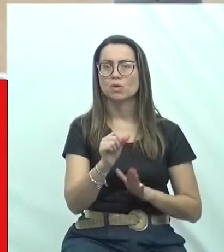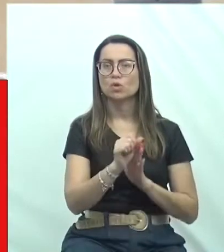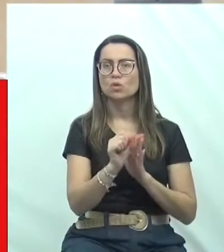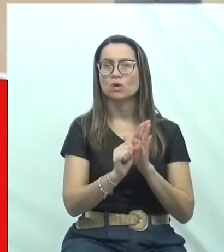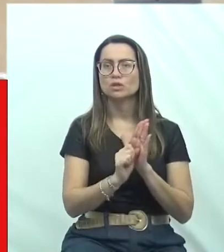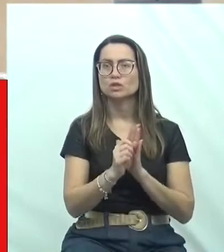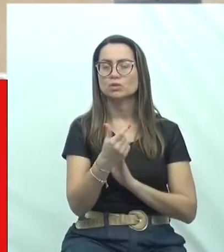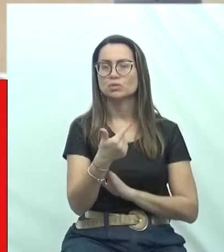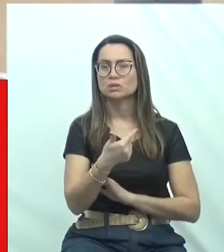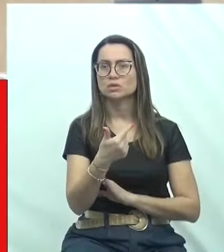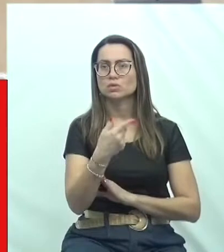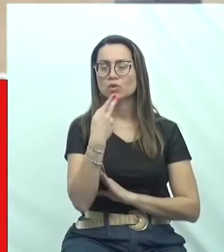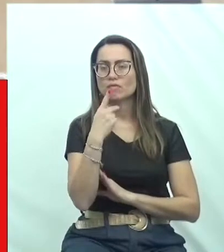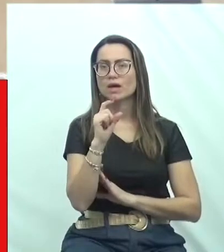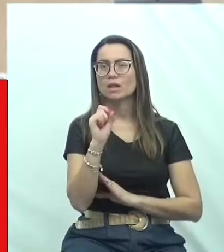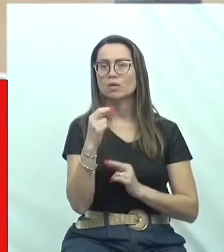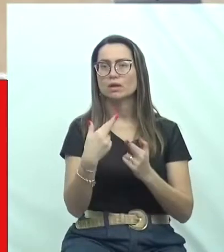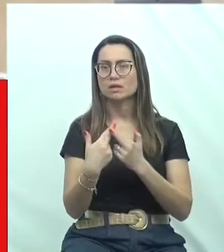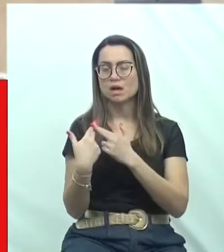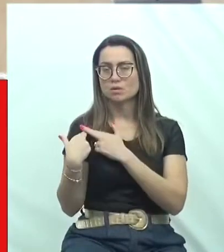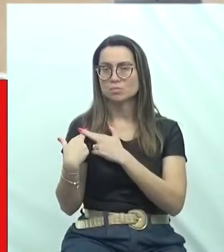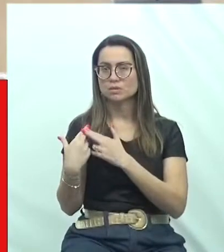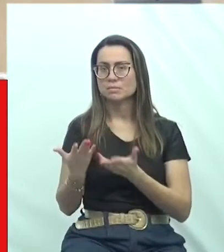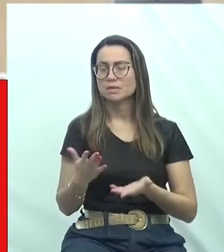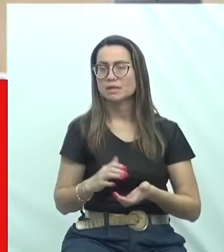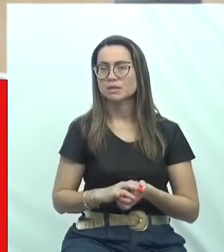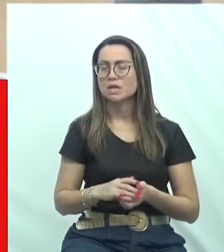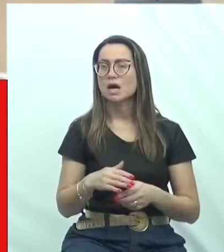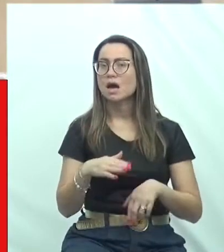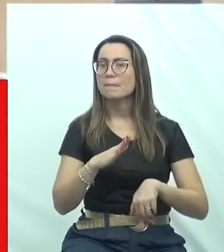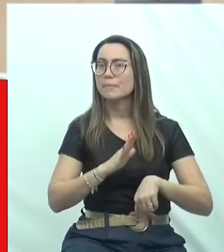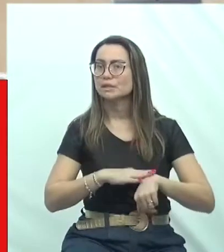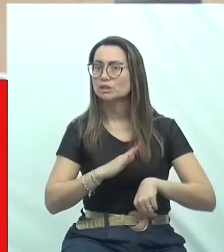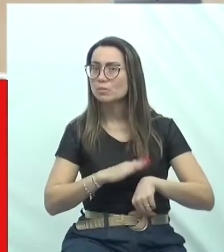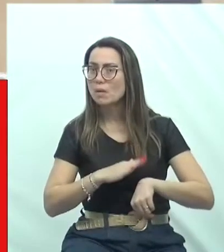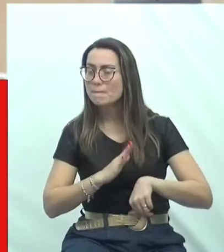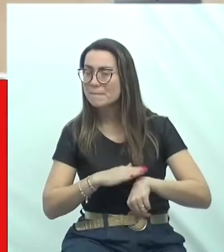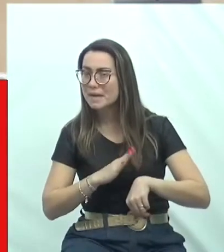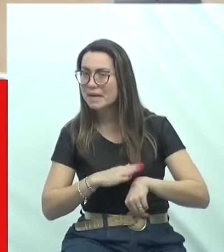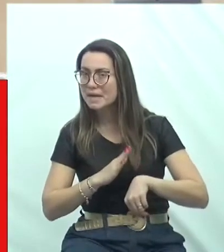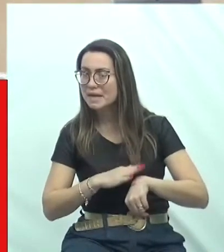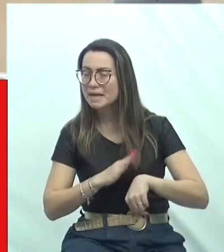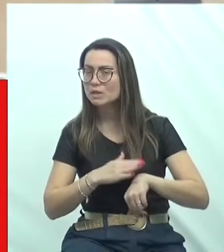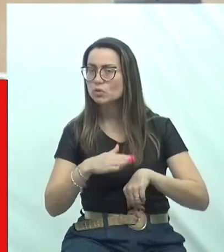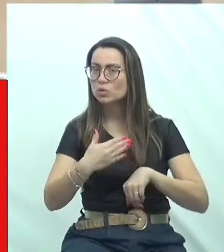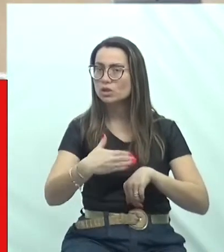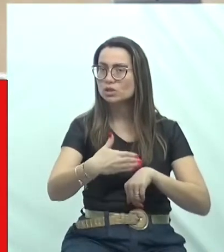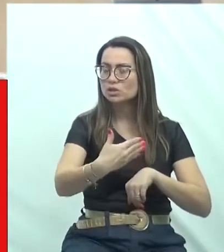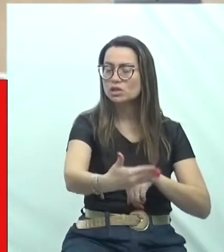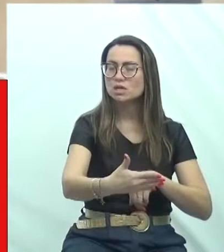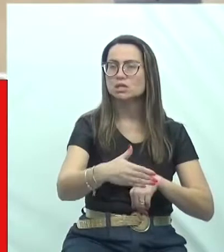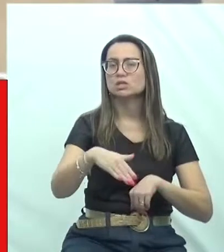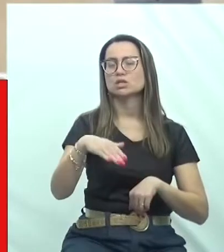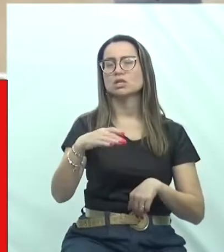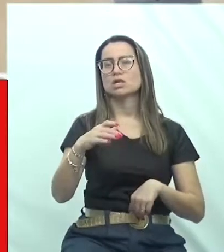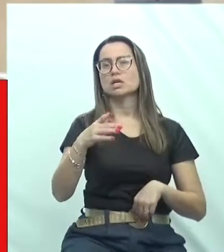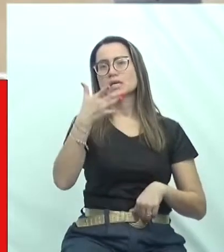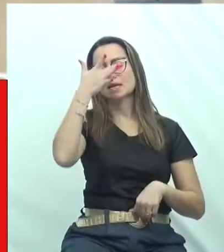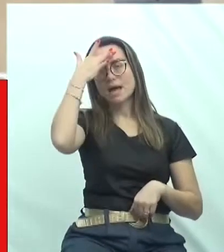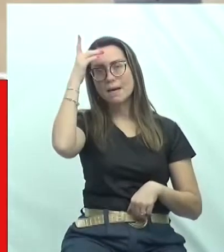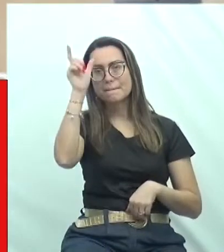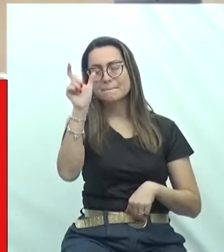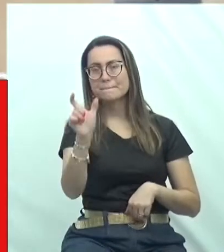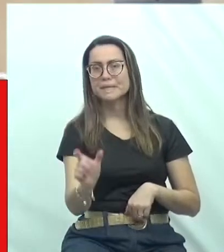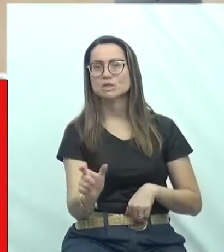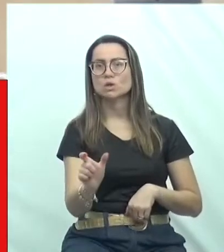da responsabilidade. A partir do momento que o consumidor instale o produto de eliminador de